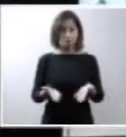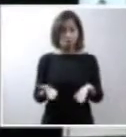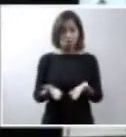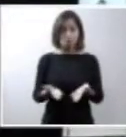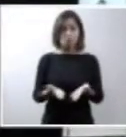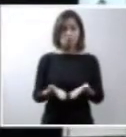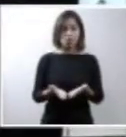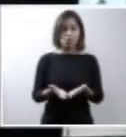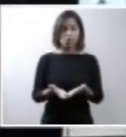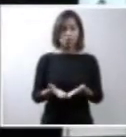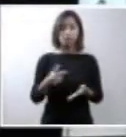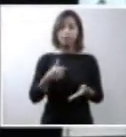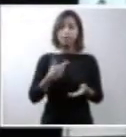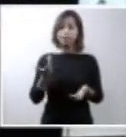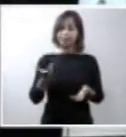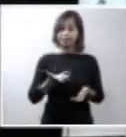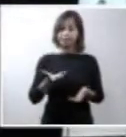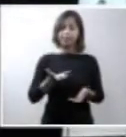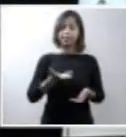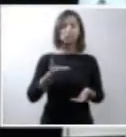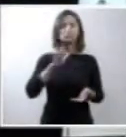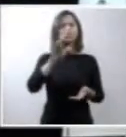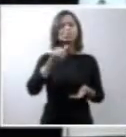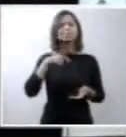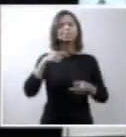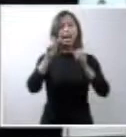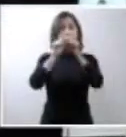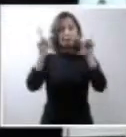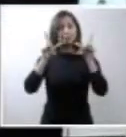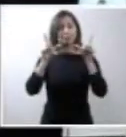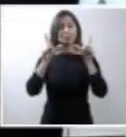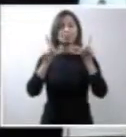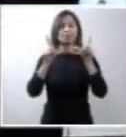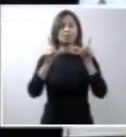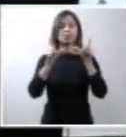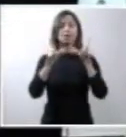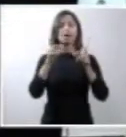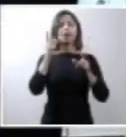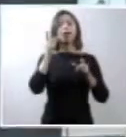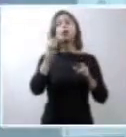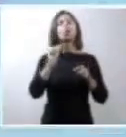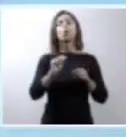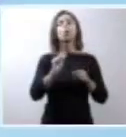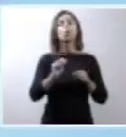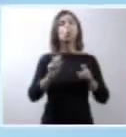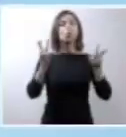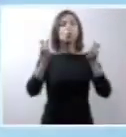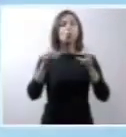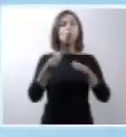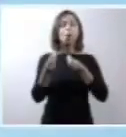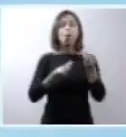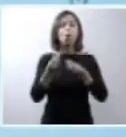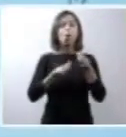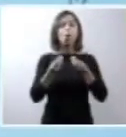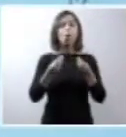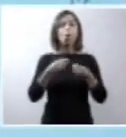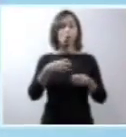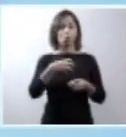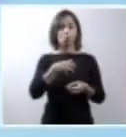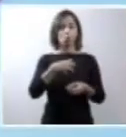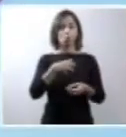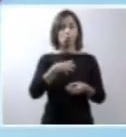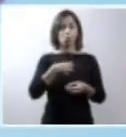aqui eu queria chamar bem bastante a atenção é a respeito de como se comporta